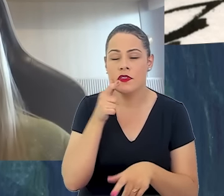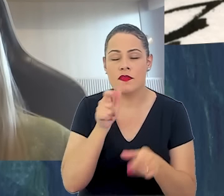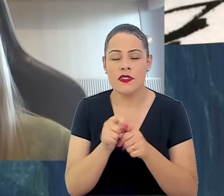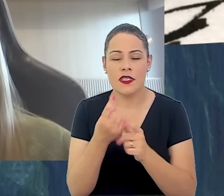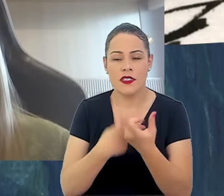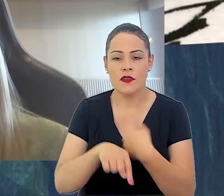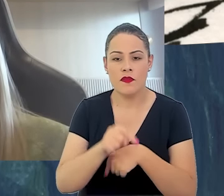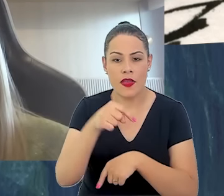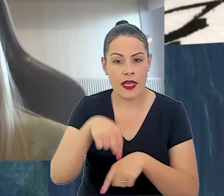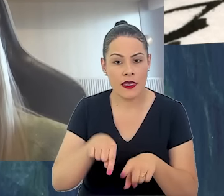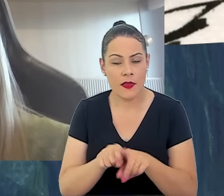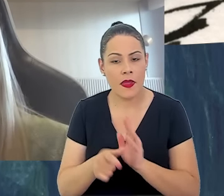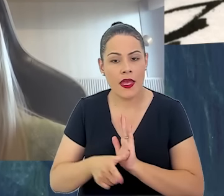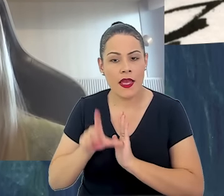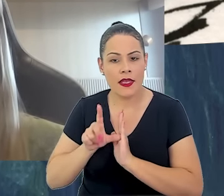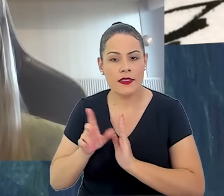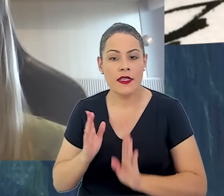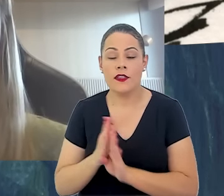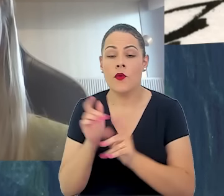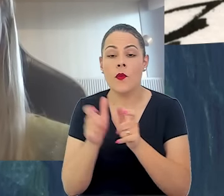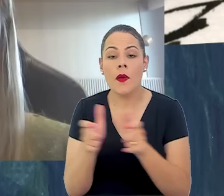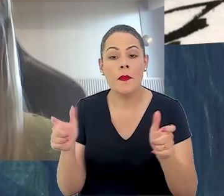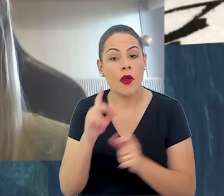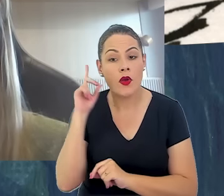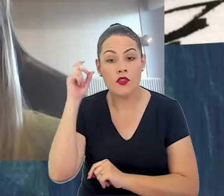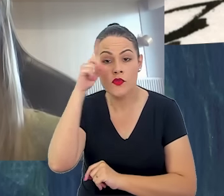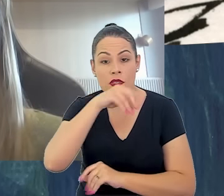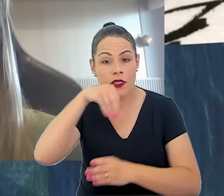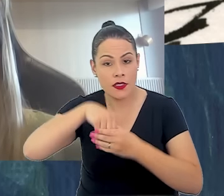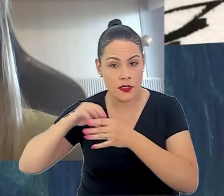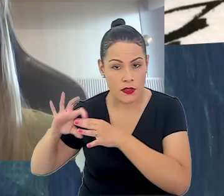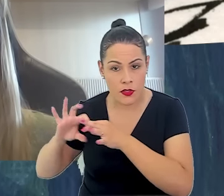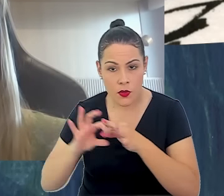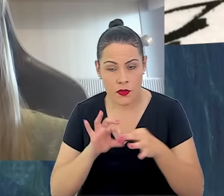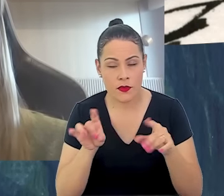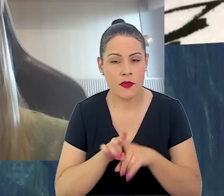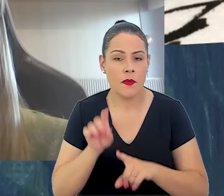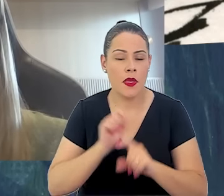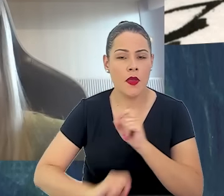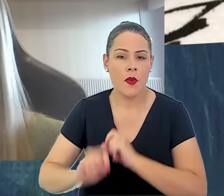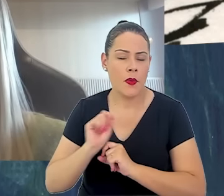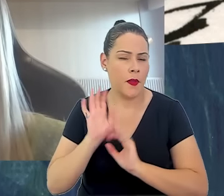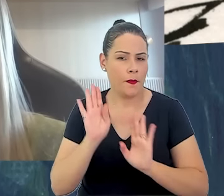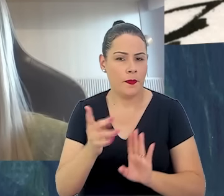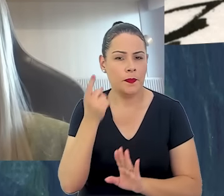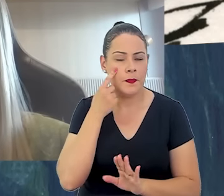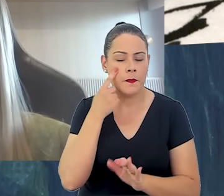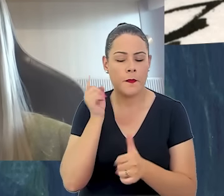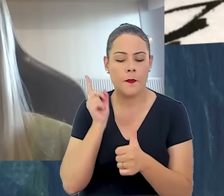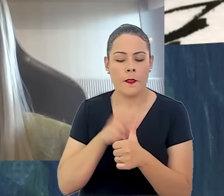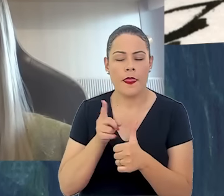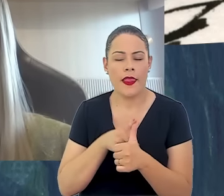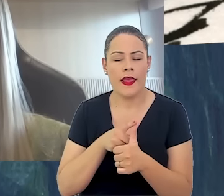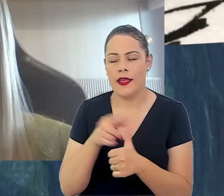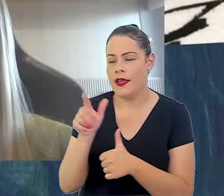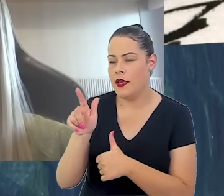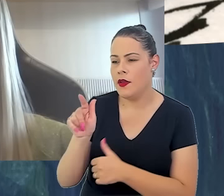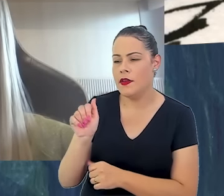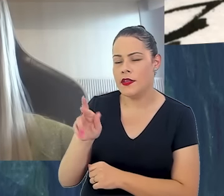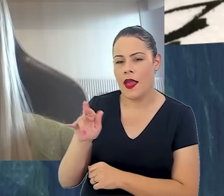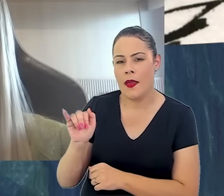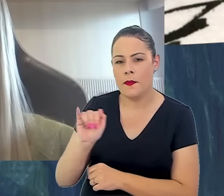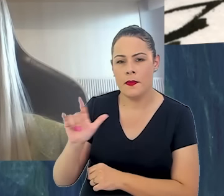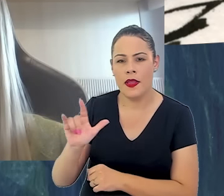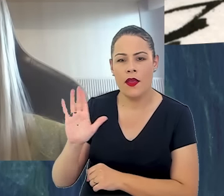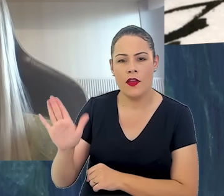acho que a nossa maior dificuldade dentro disso tudo também é, primeiro, o